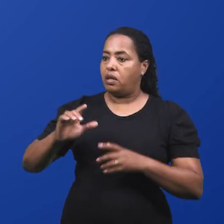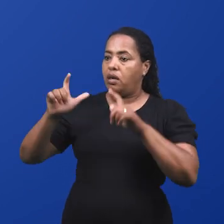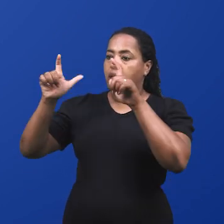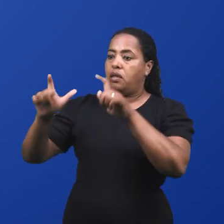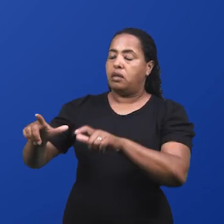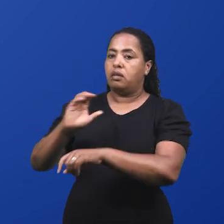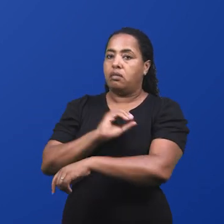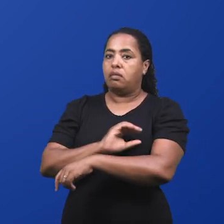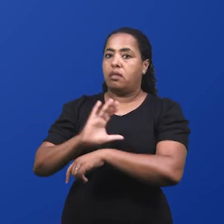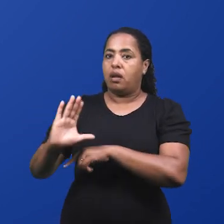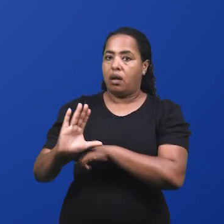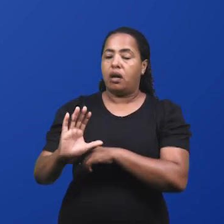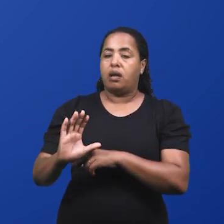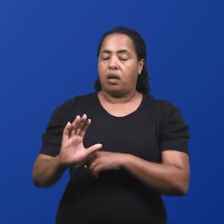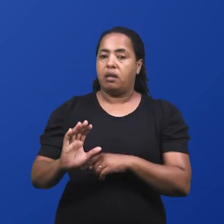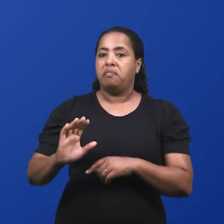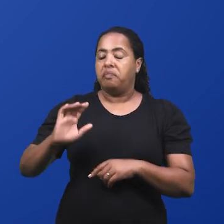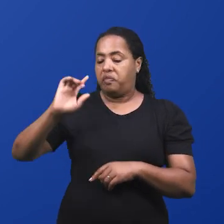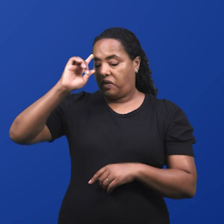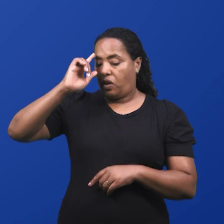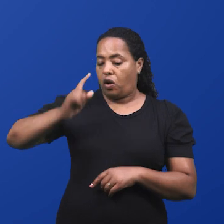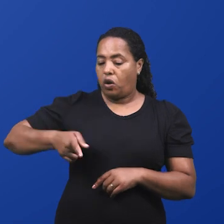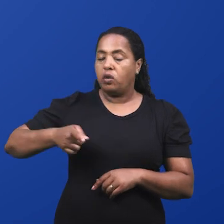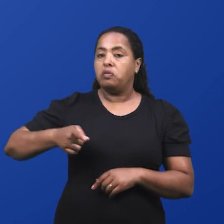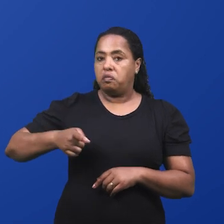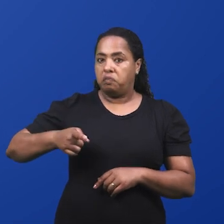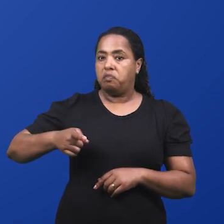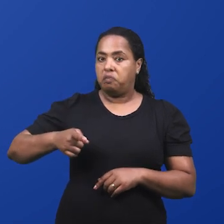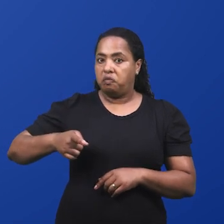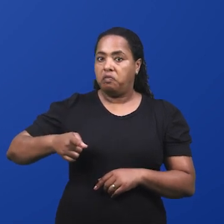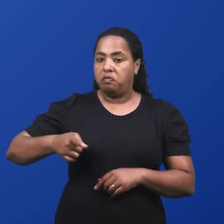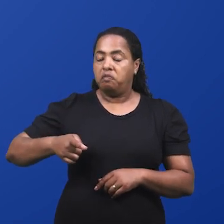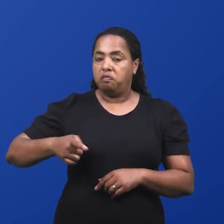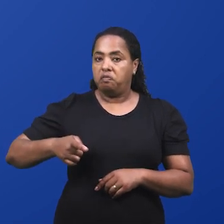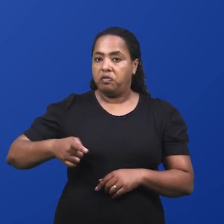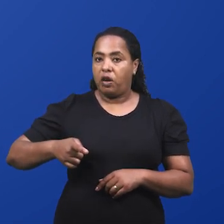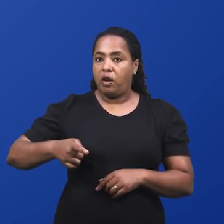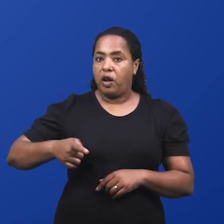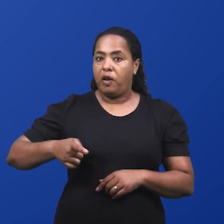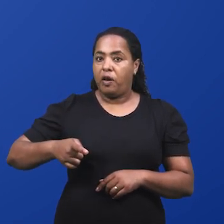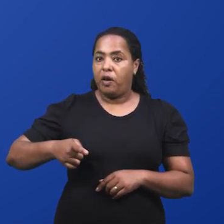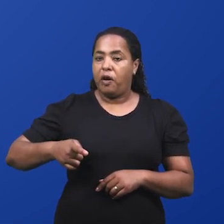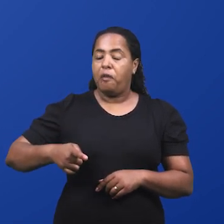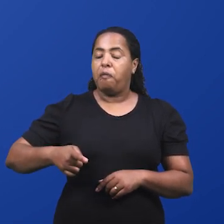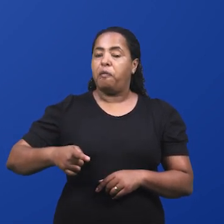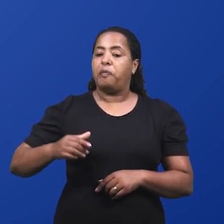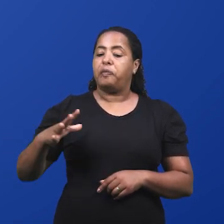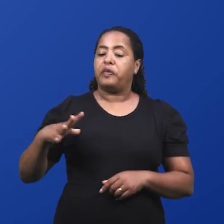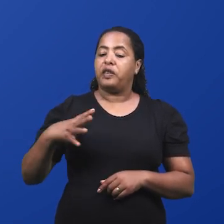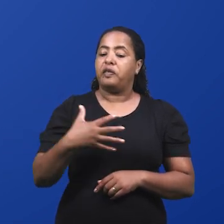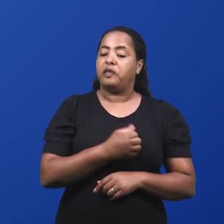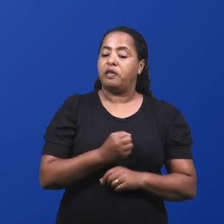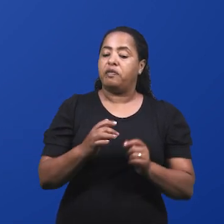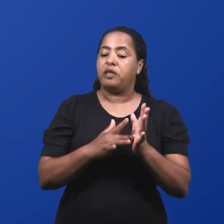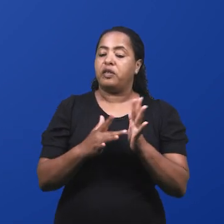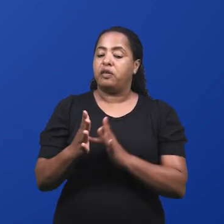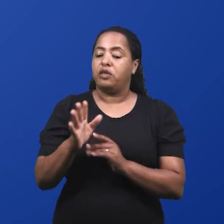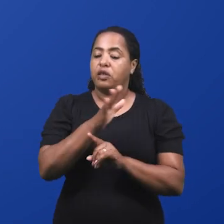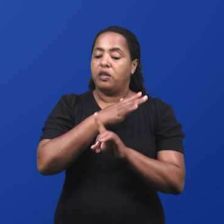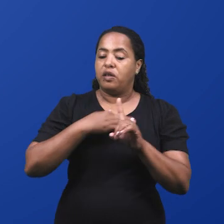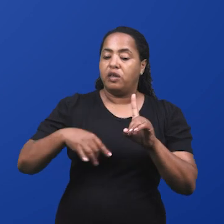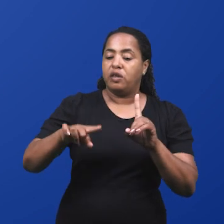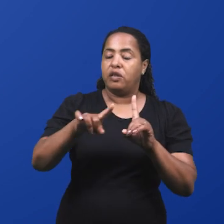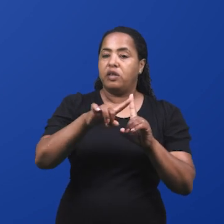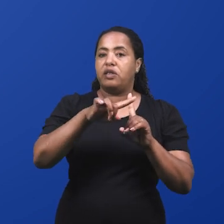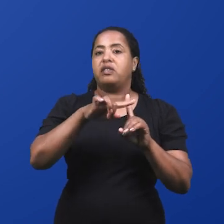E assim ele fez. Ele doou o próprio Deus, que também deu à sua igreja por doação a salvação pelo seu